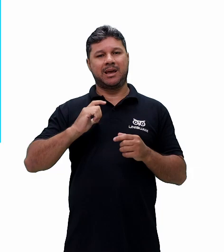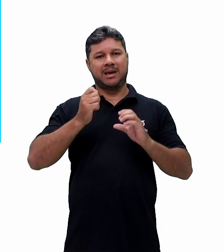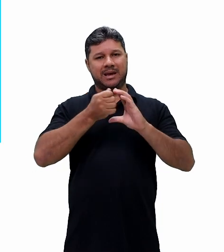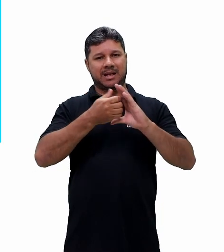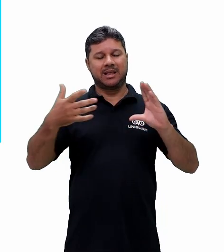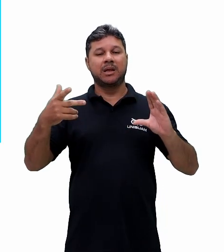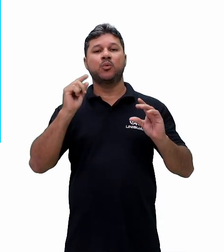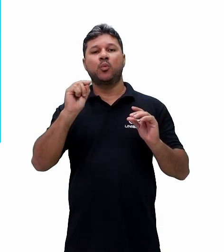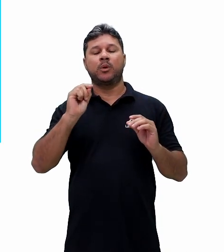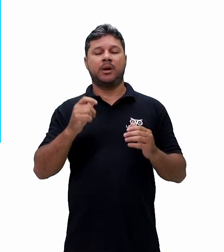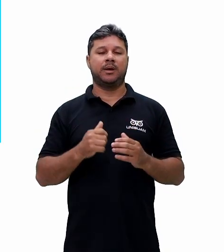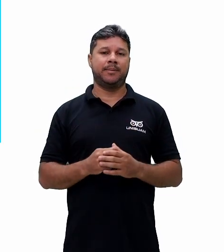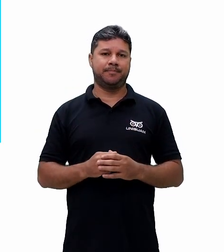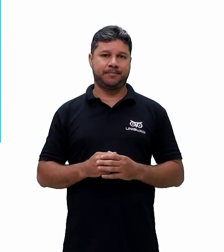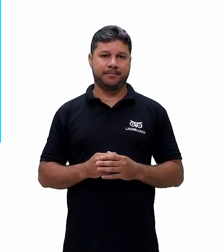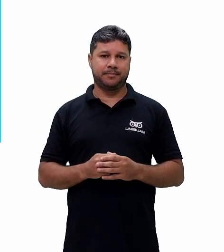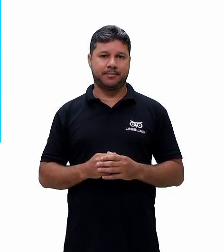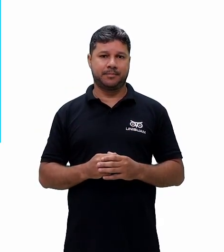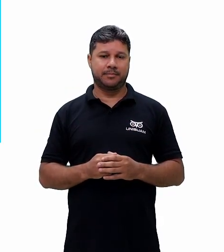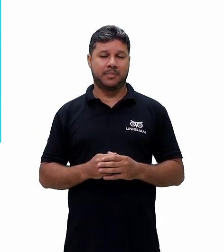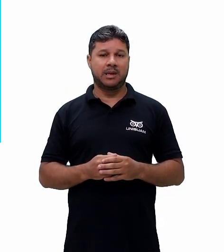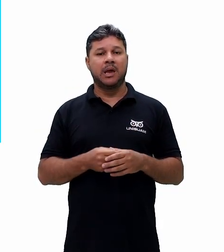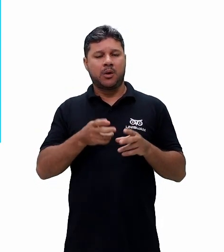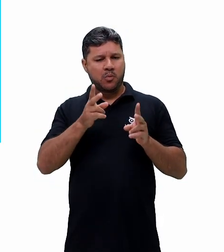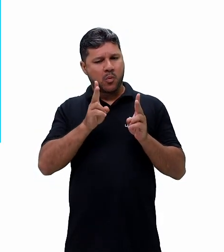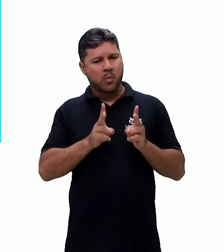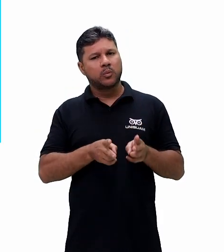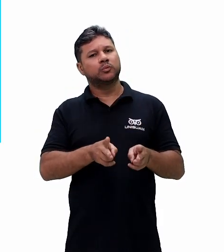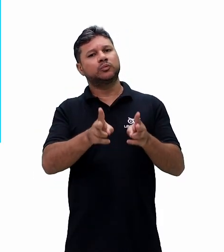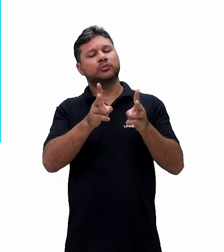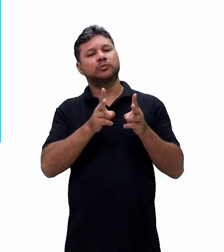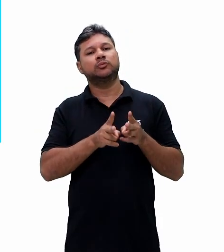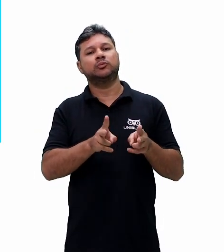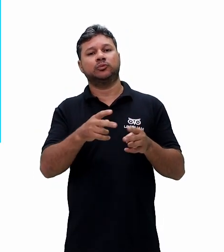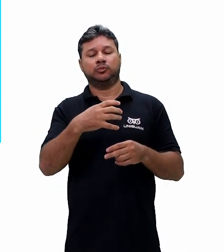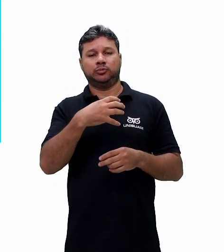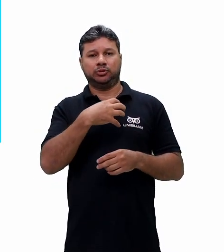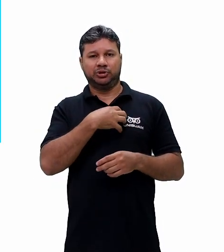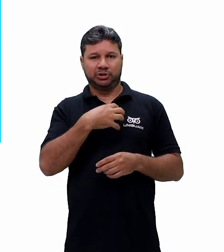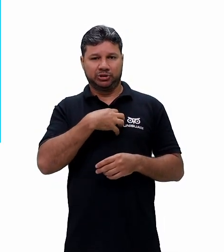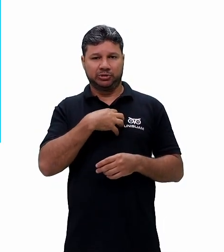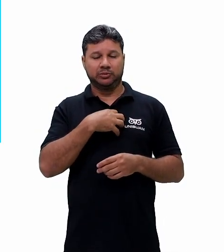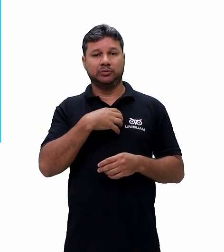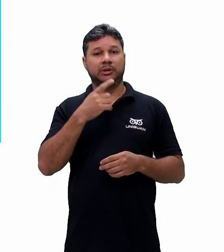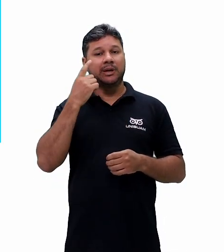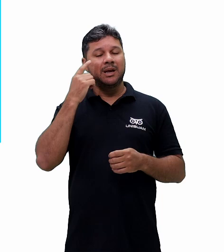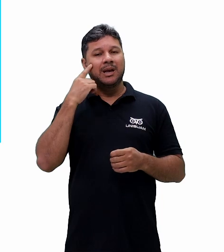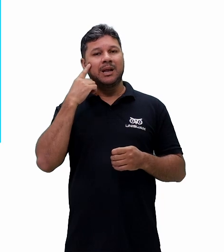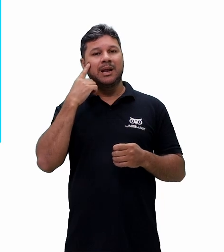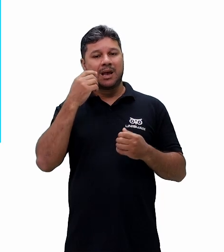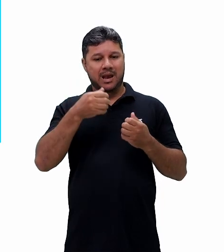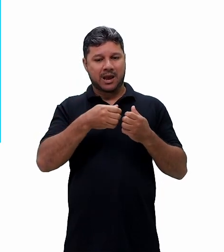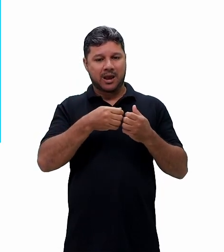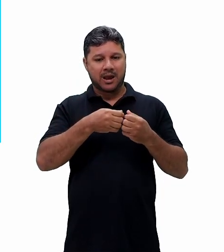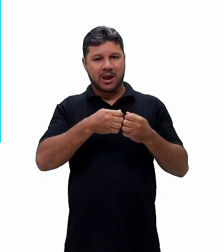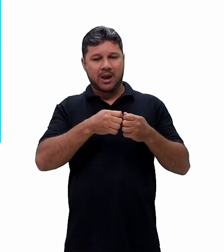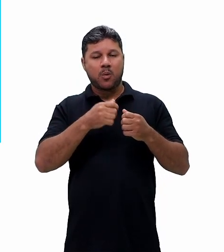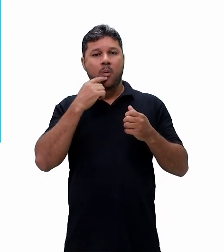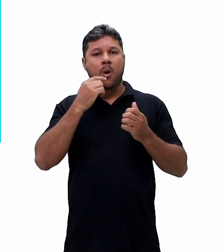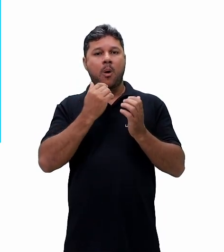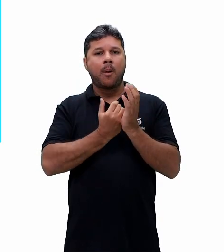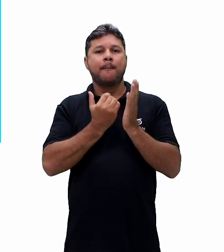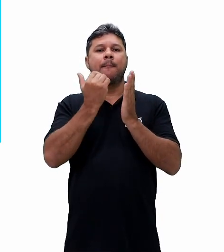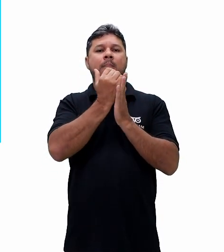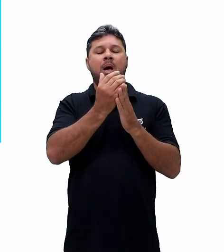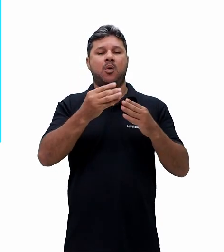pela manutenção de forma contínua de uma dada amplitude de